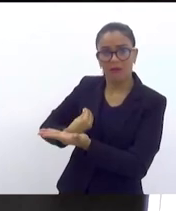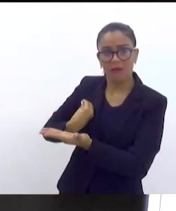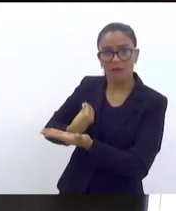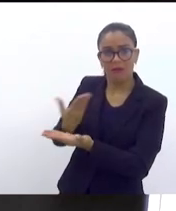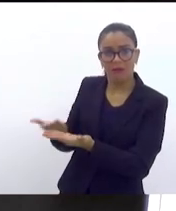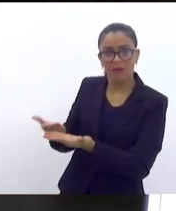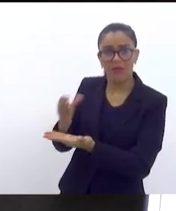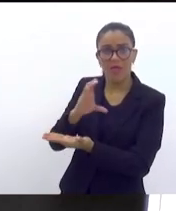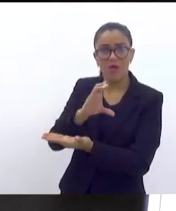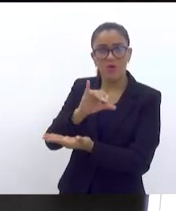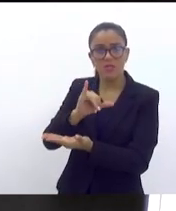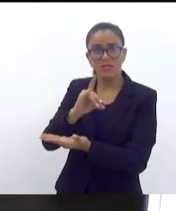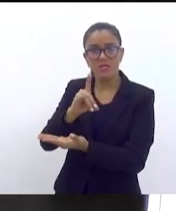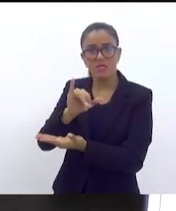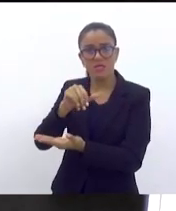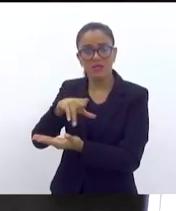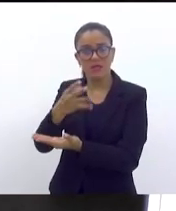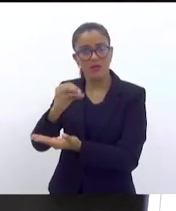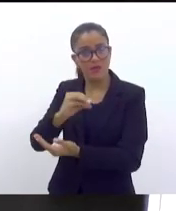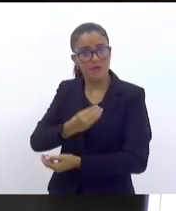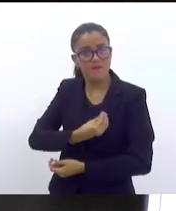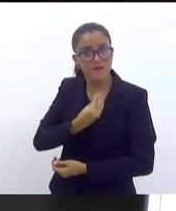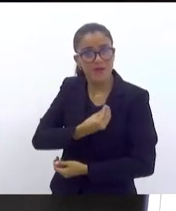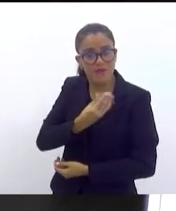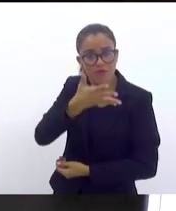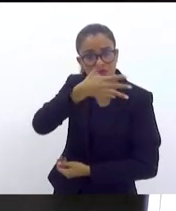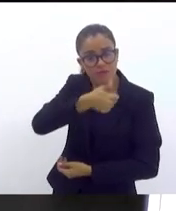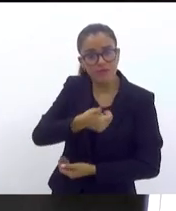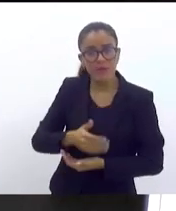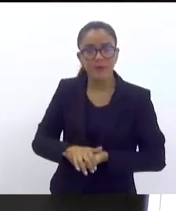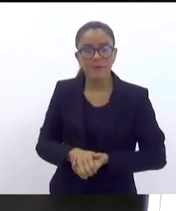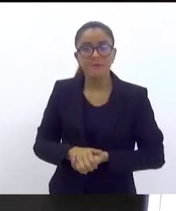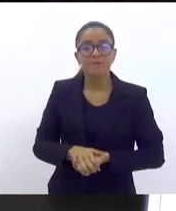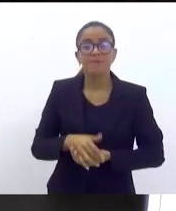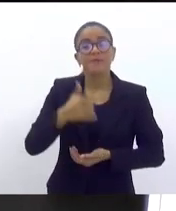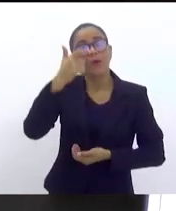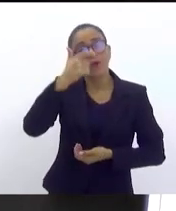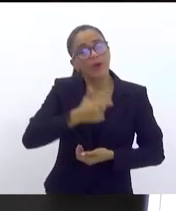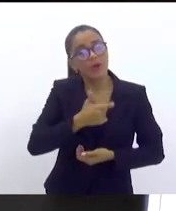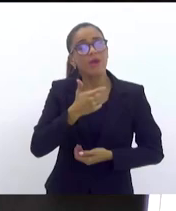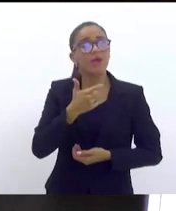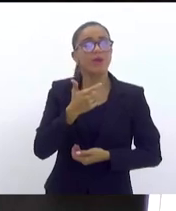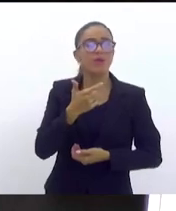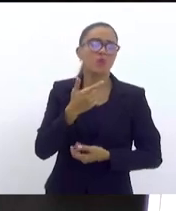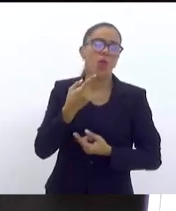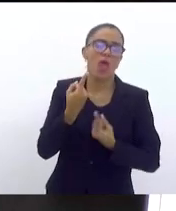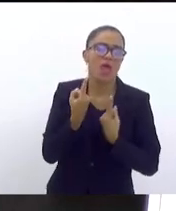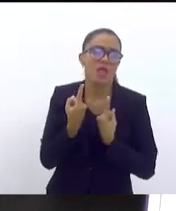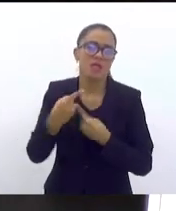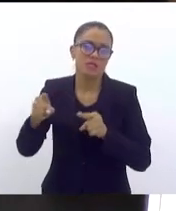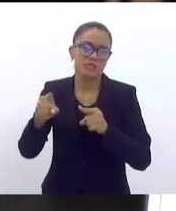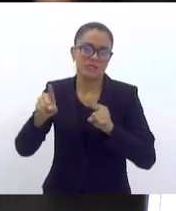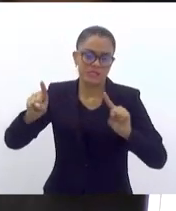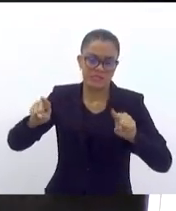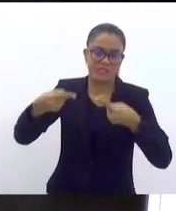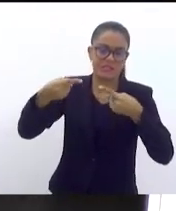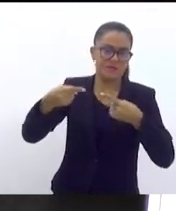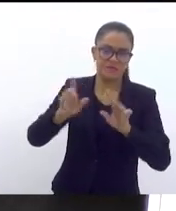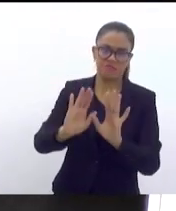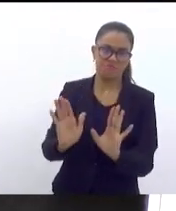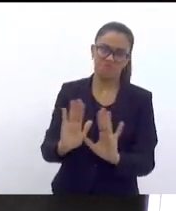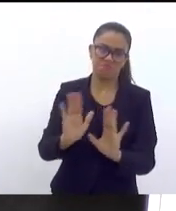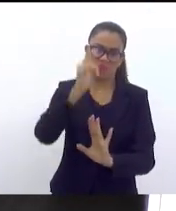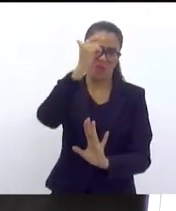redes estão aqui eu queria não desafiar Não é nada disso eu não sou dessa